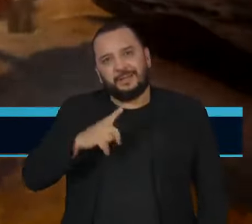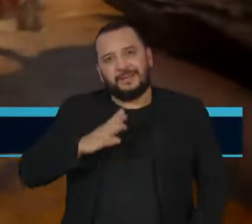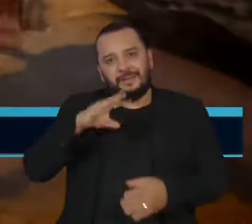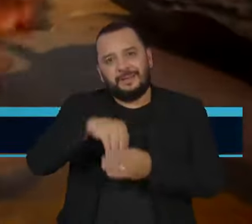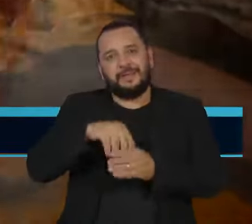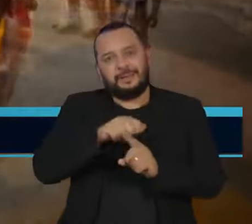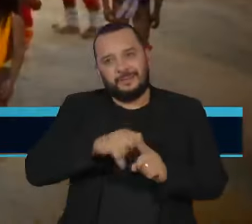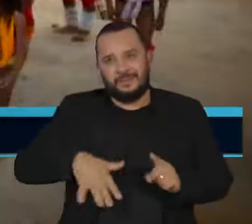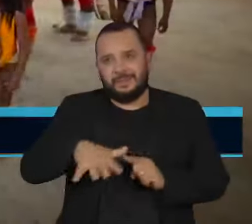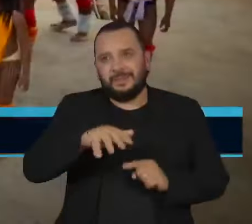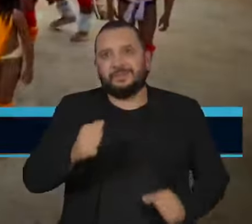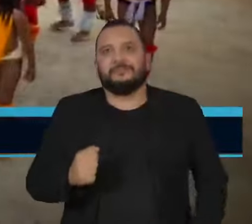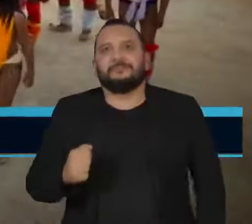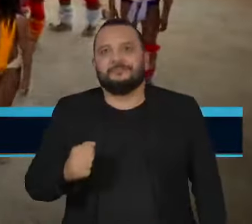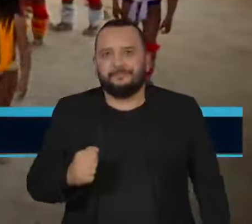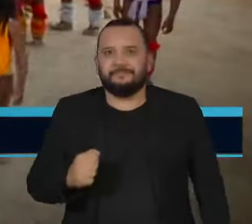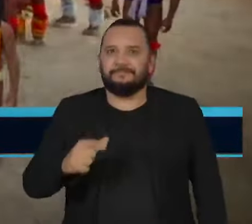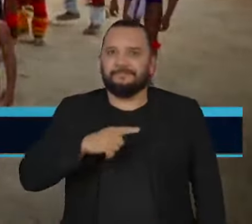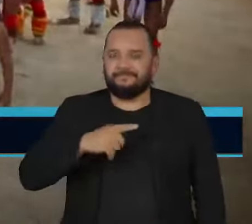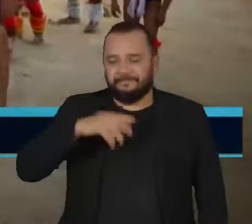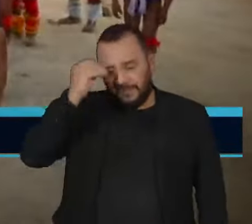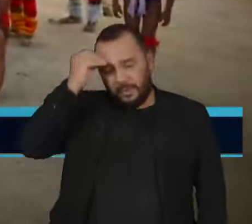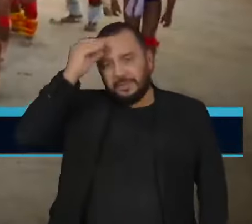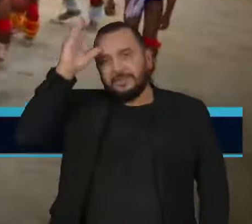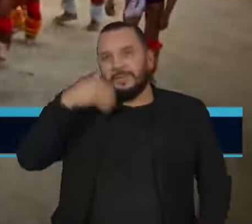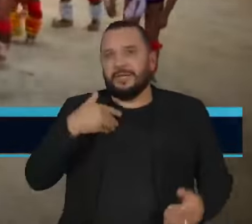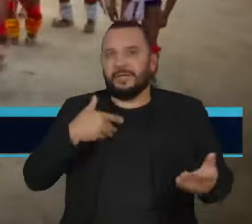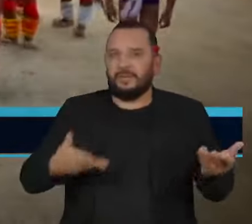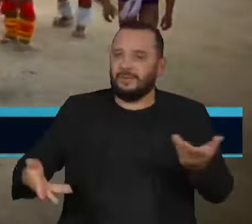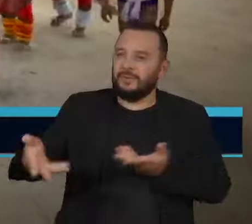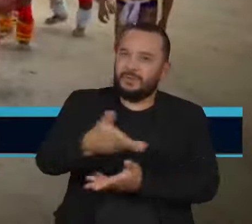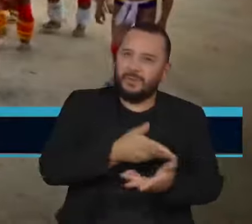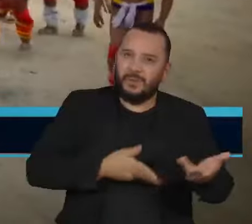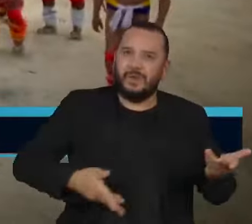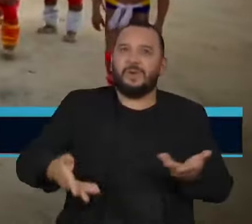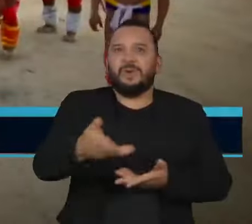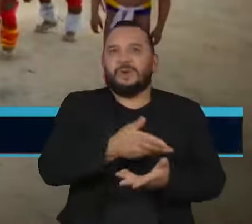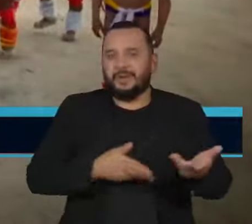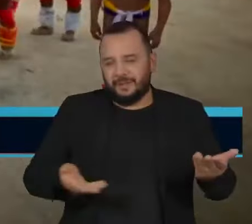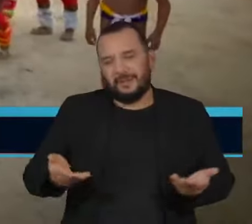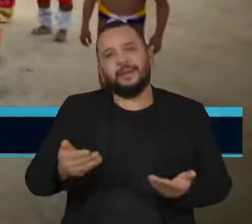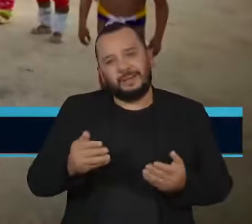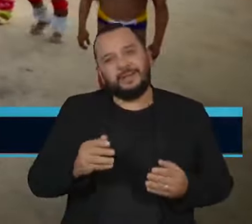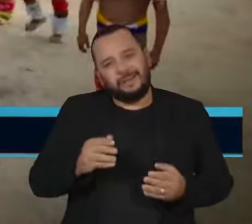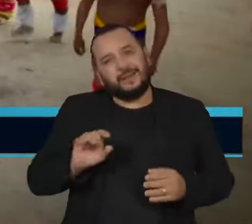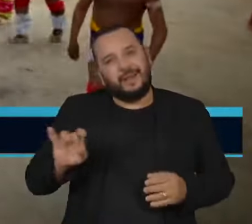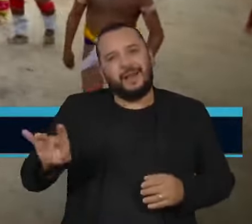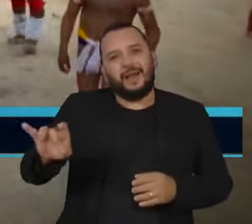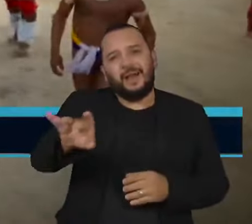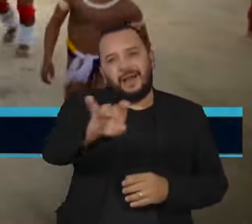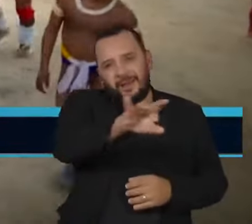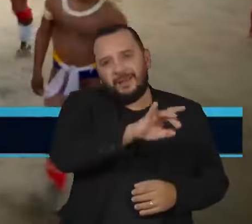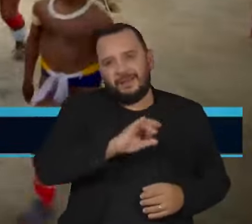né? E a troca de saberes que tá embutidos em cada um desses rituais.